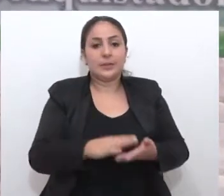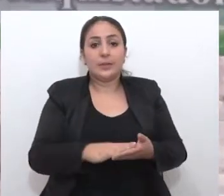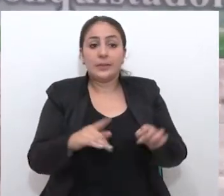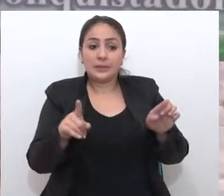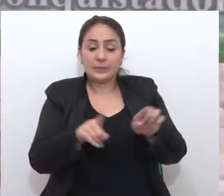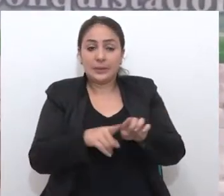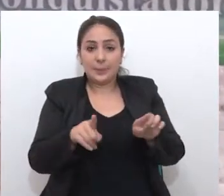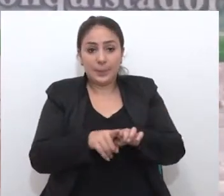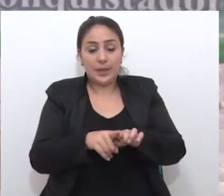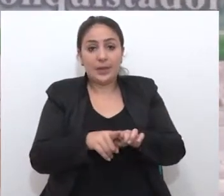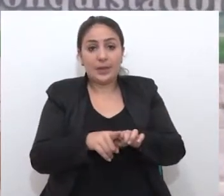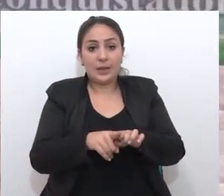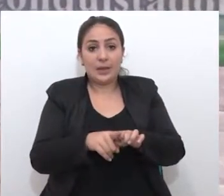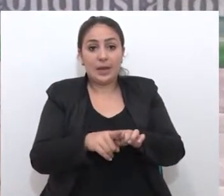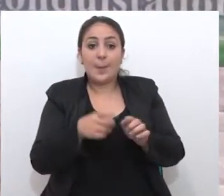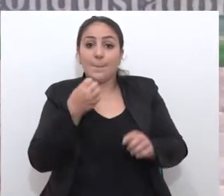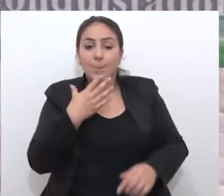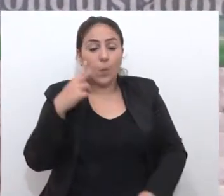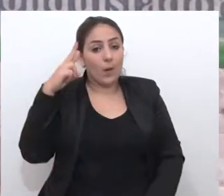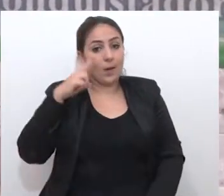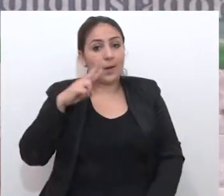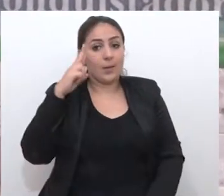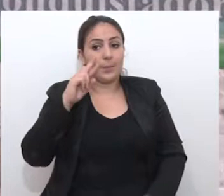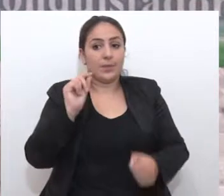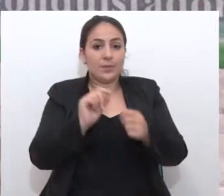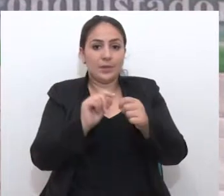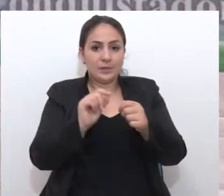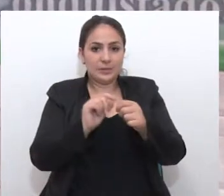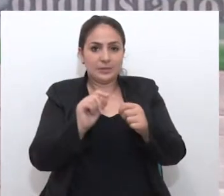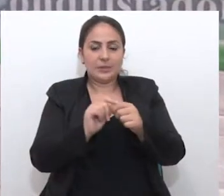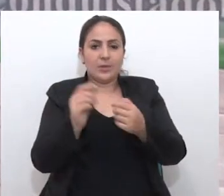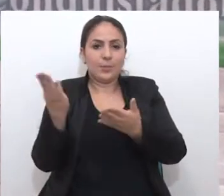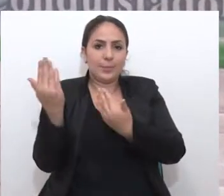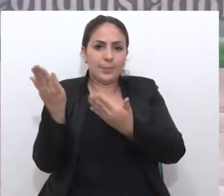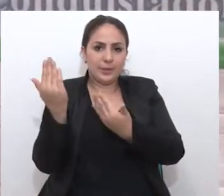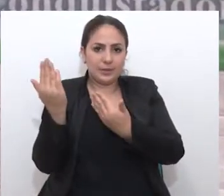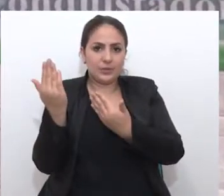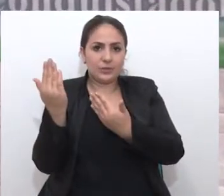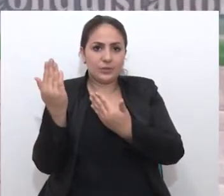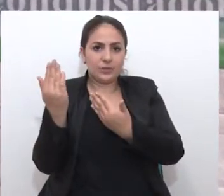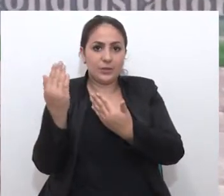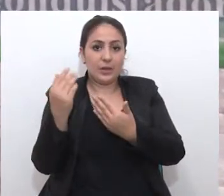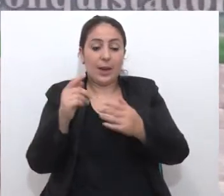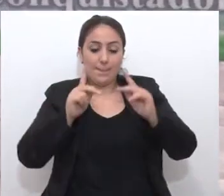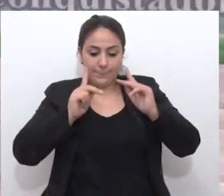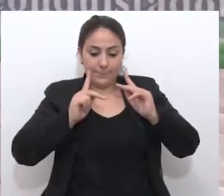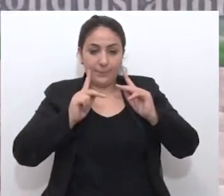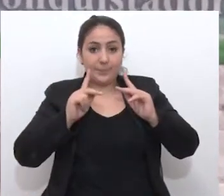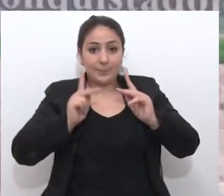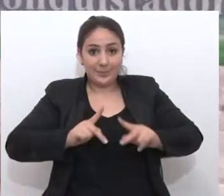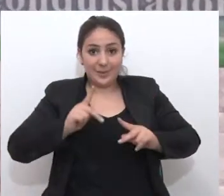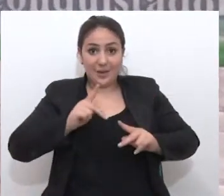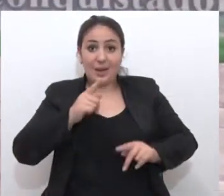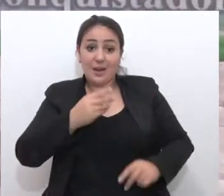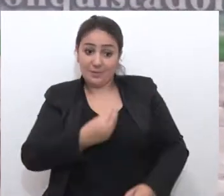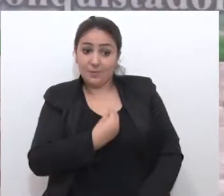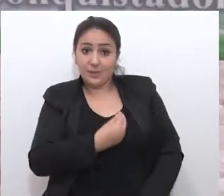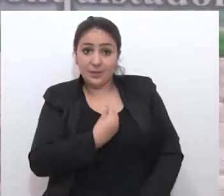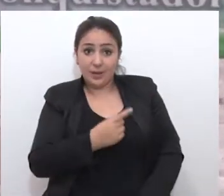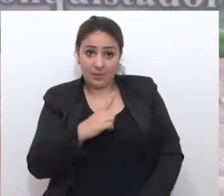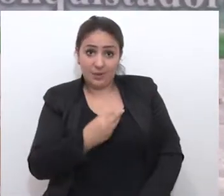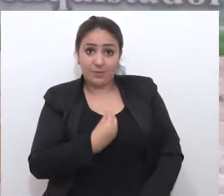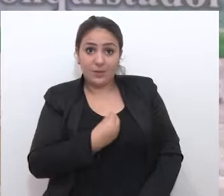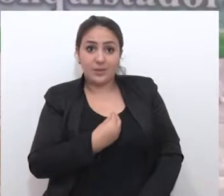interessante e eu acho muito bom ele lembrar de fazer essa homenagem enquanto a pessoa